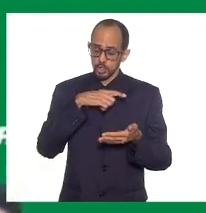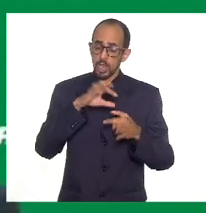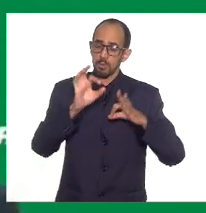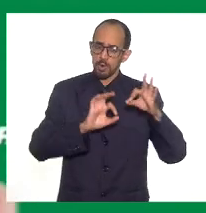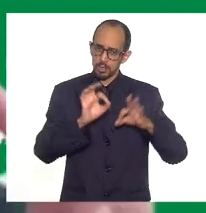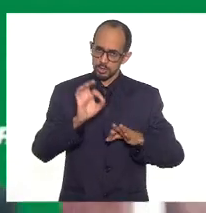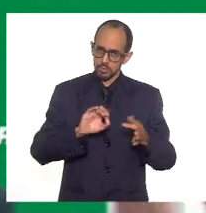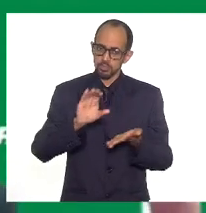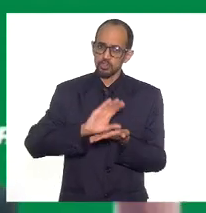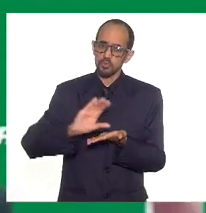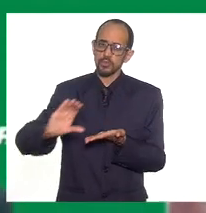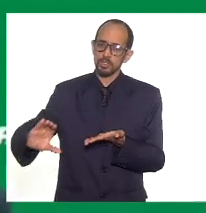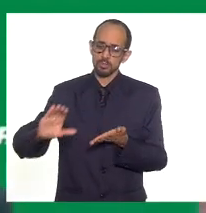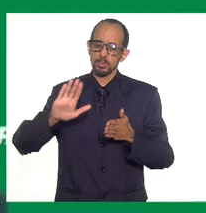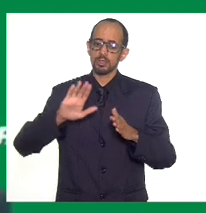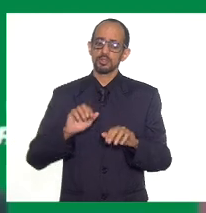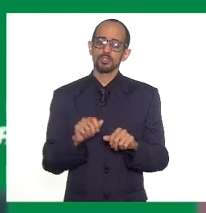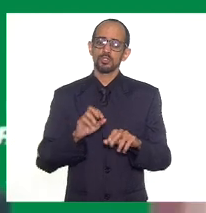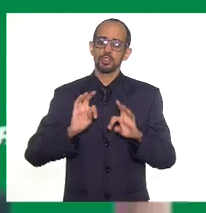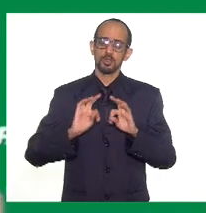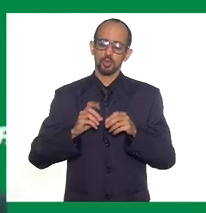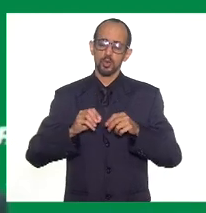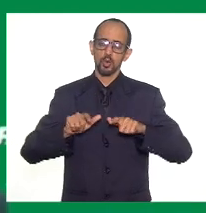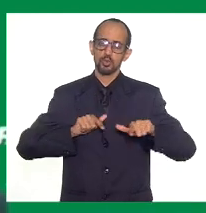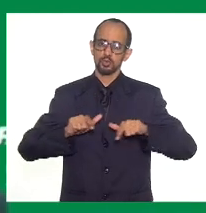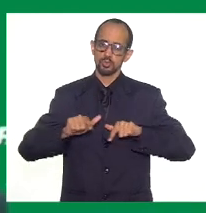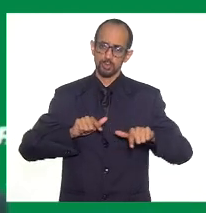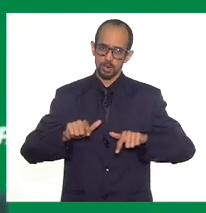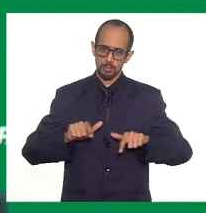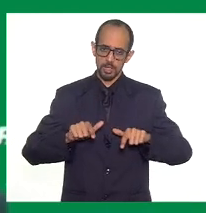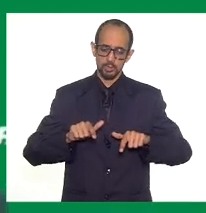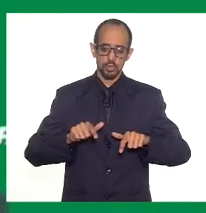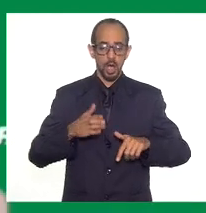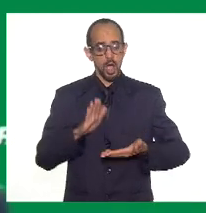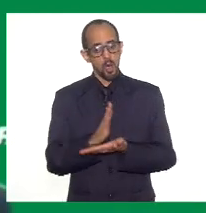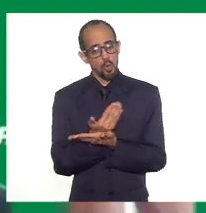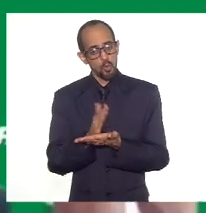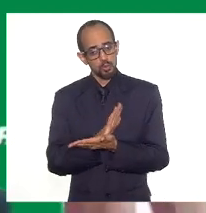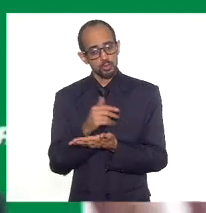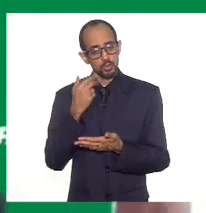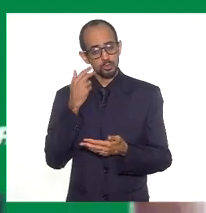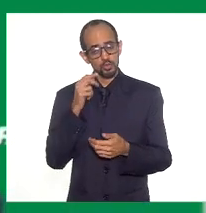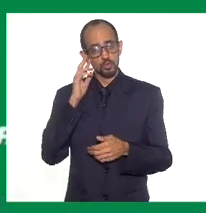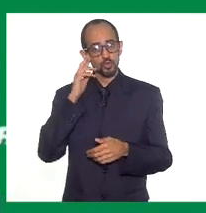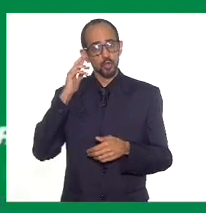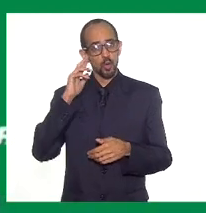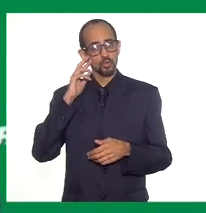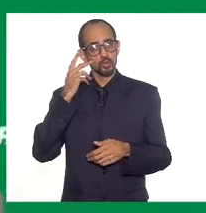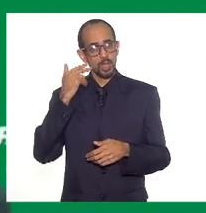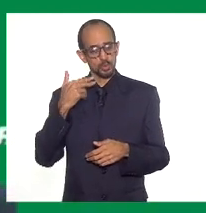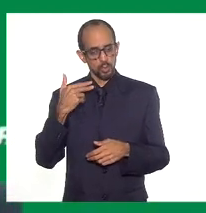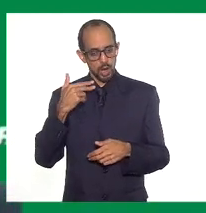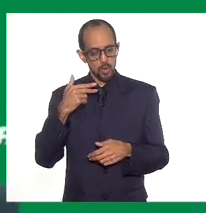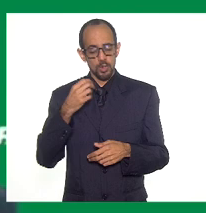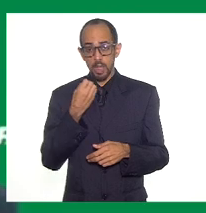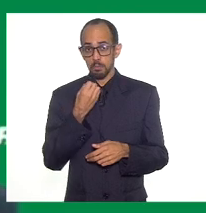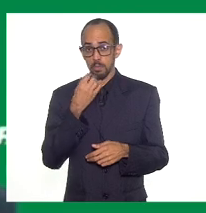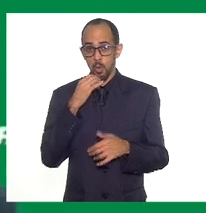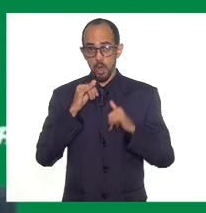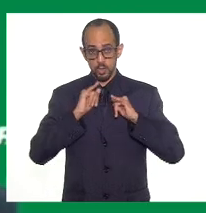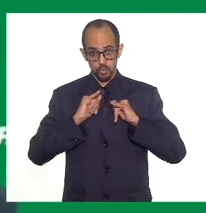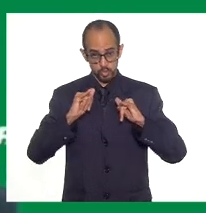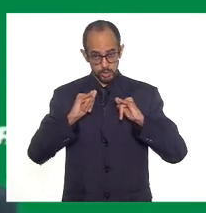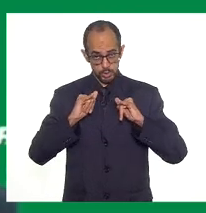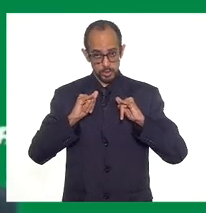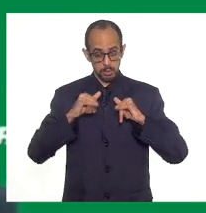de classe mundial e nas atividades em que somos aí os donos naturais, né? E a boa notícia, né, para